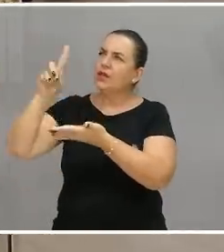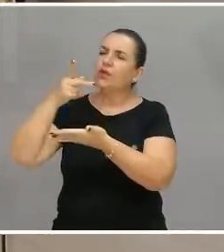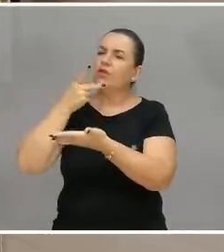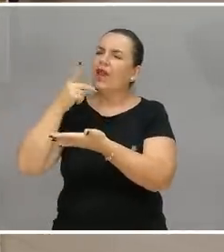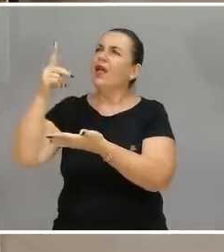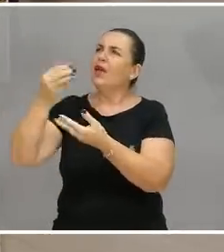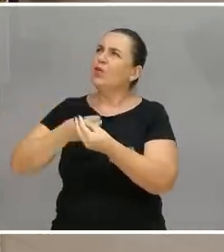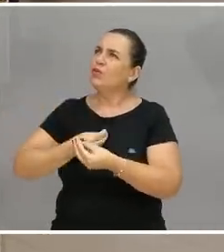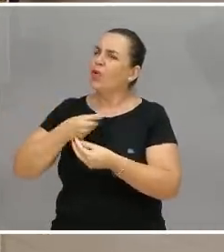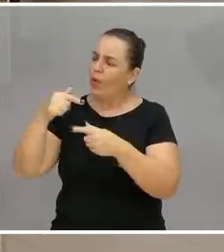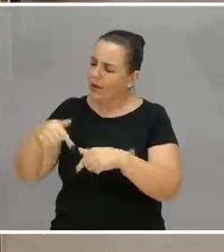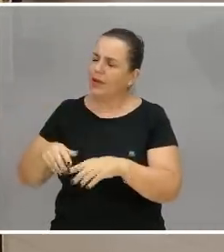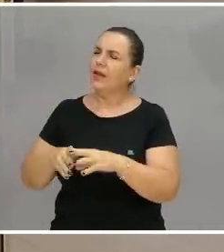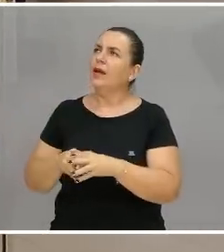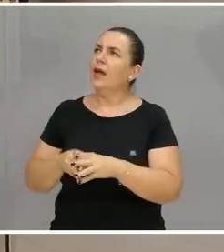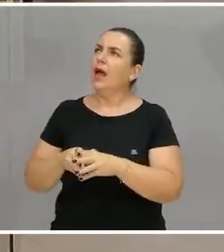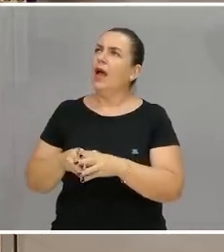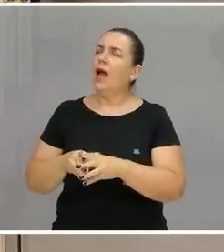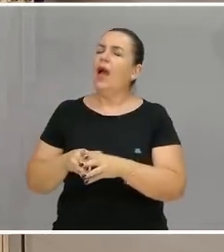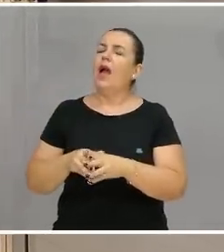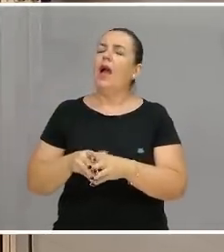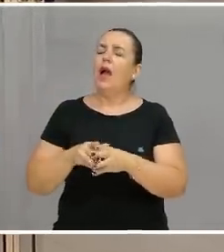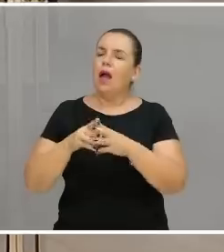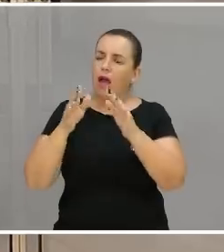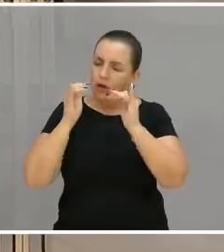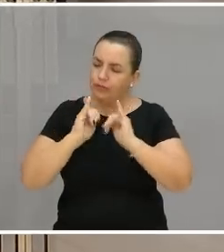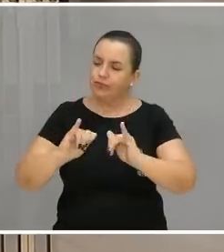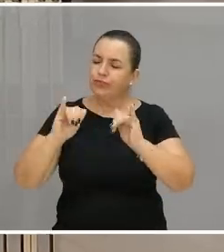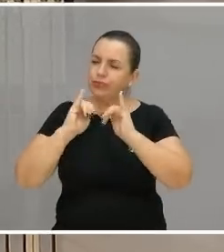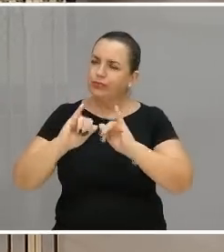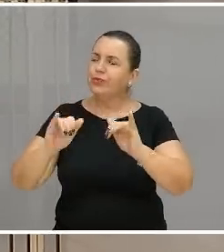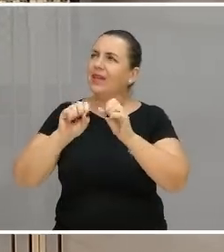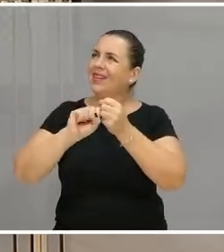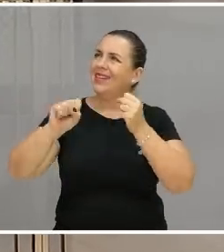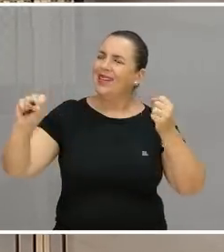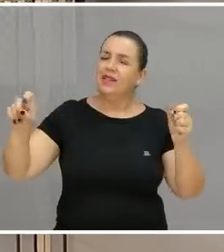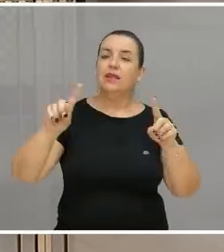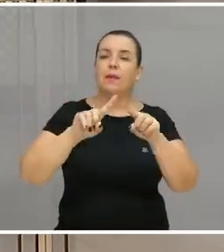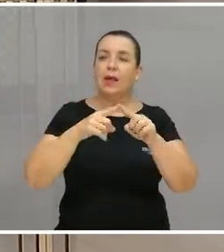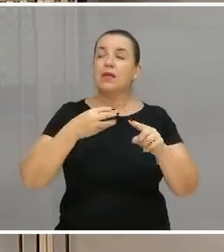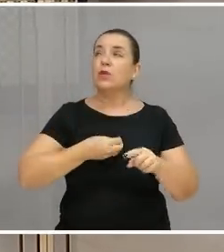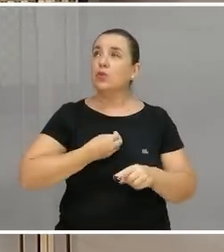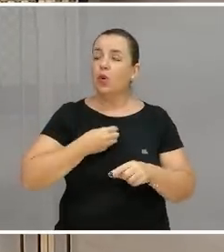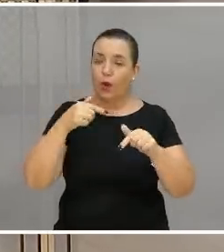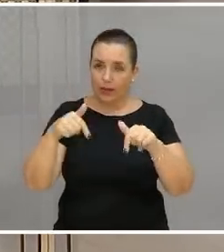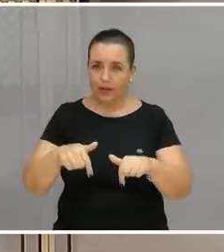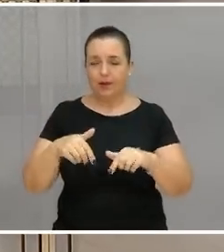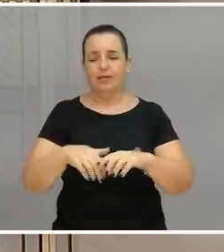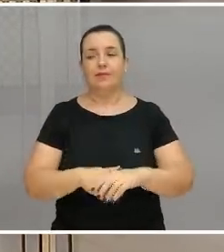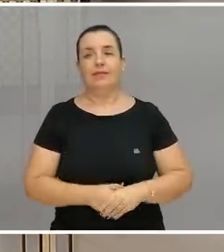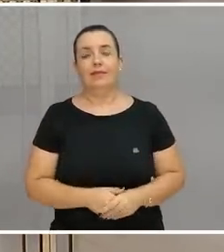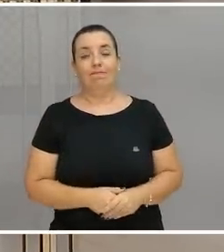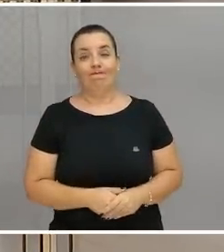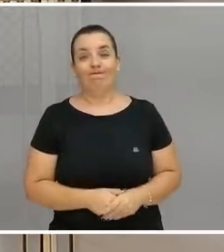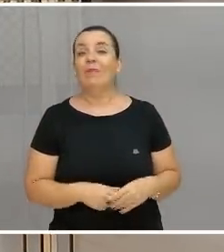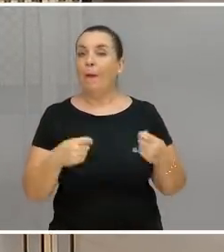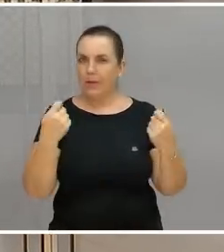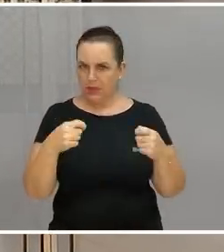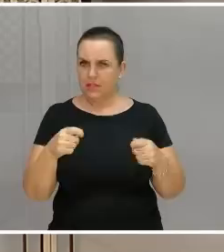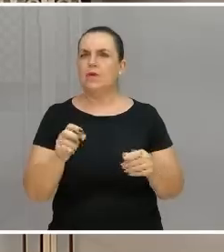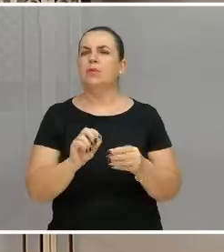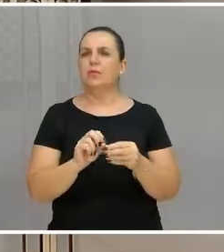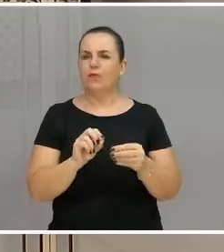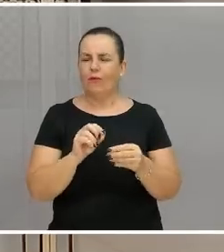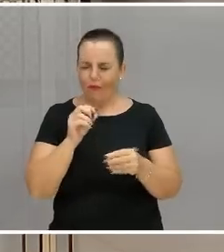a messe é grande, os operários são pouco, eu também não sou muita coisa, mas estou aqui, Senhor. Está faltando